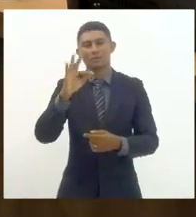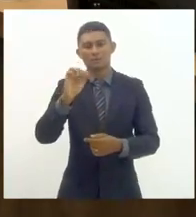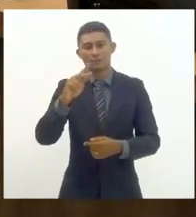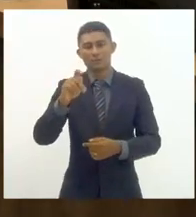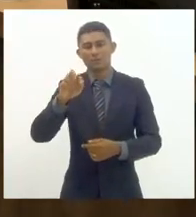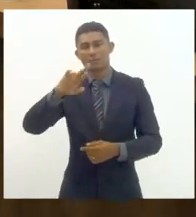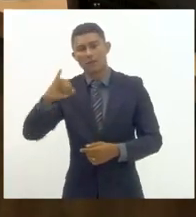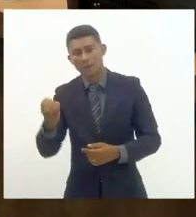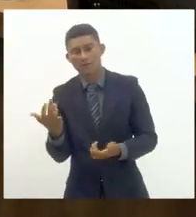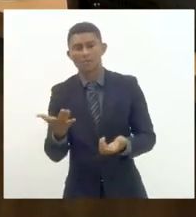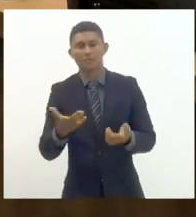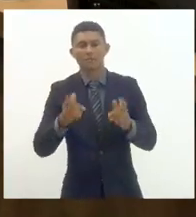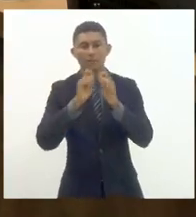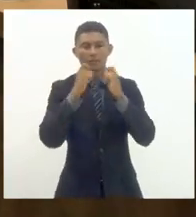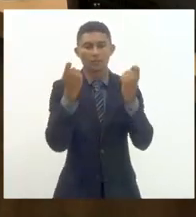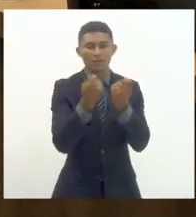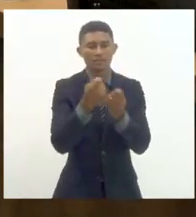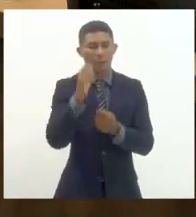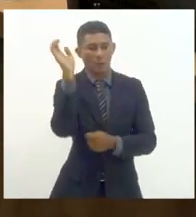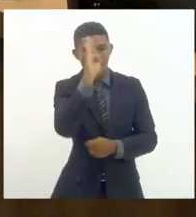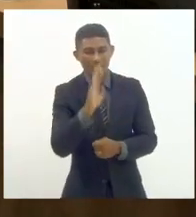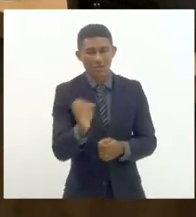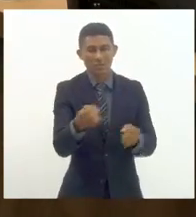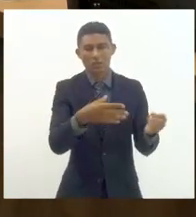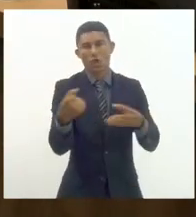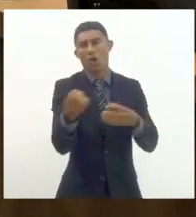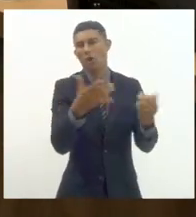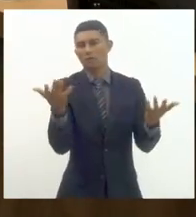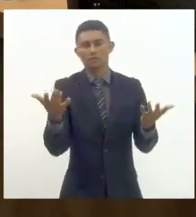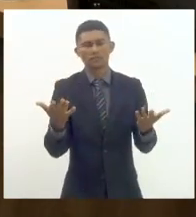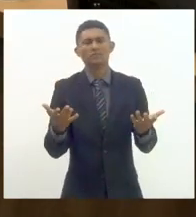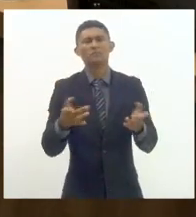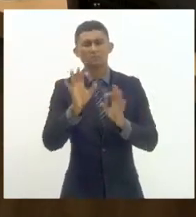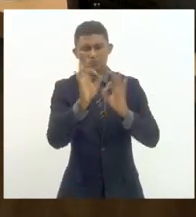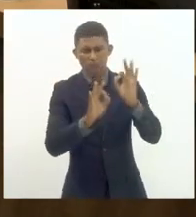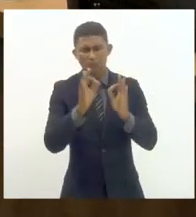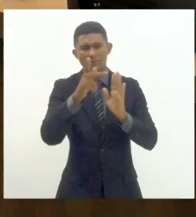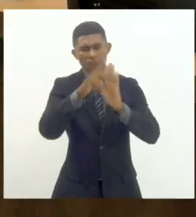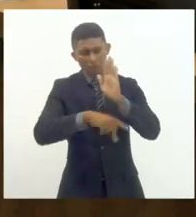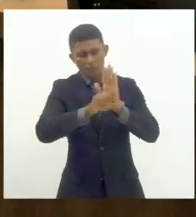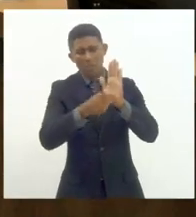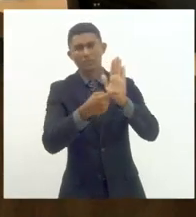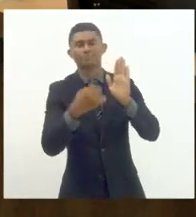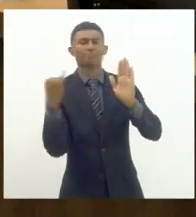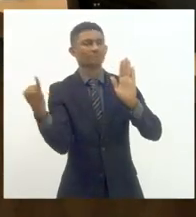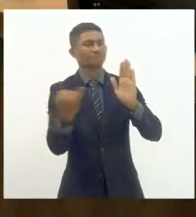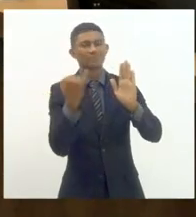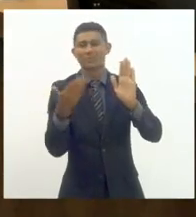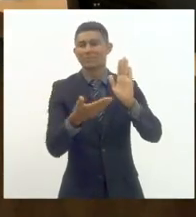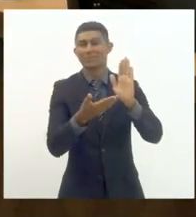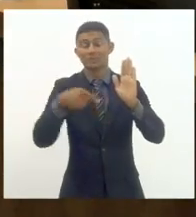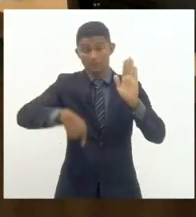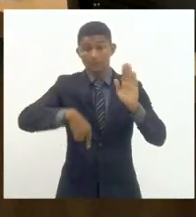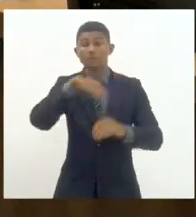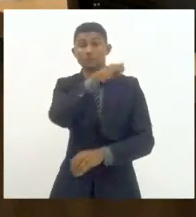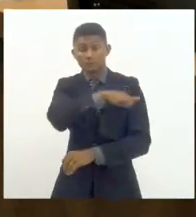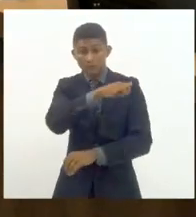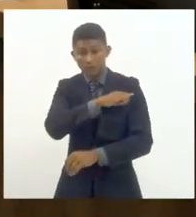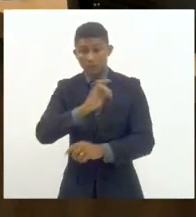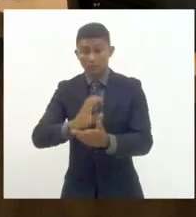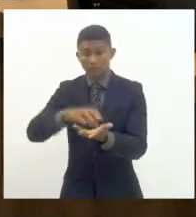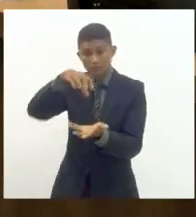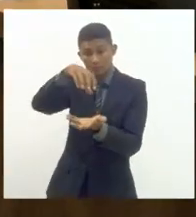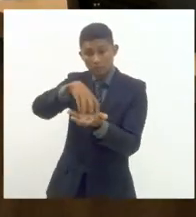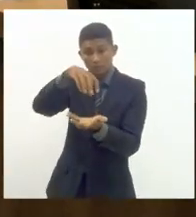Associação Brasileira de Inovação. Então, um projeto muito importante que organiza no Rio de Janeiro, que é o estado que sedia o